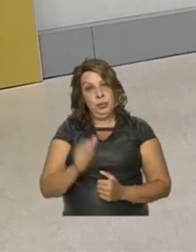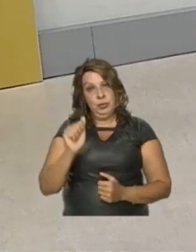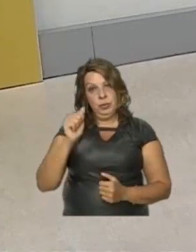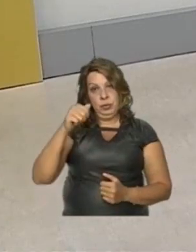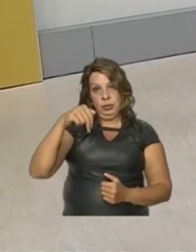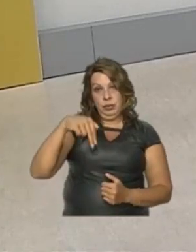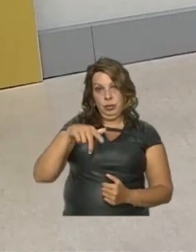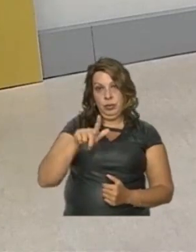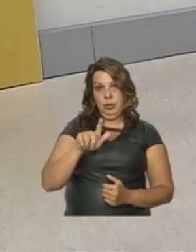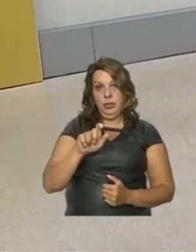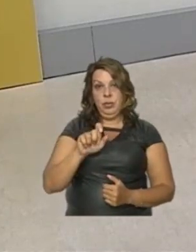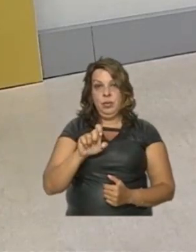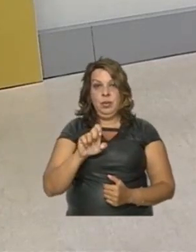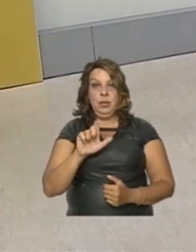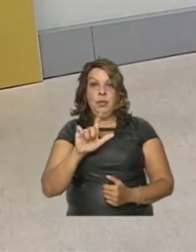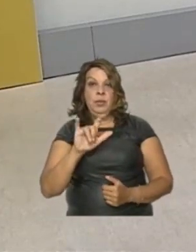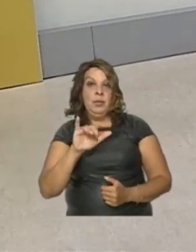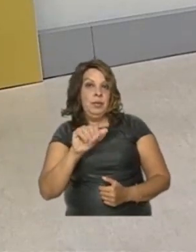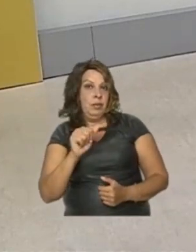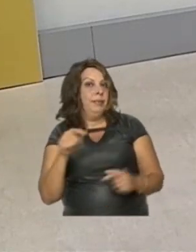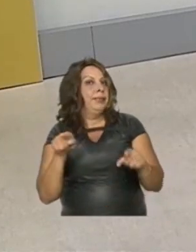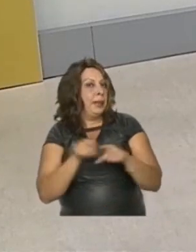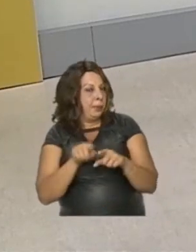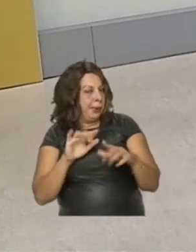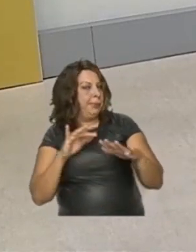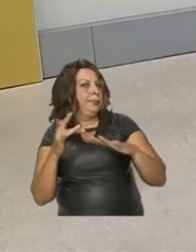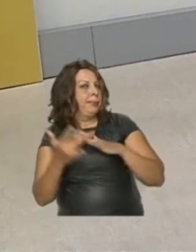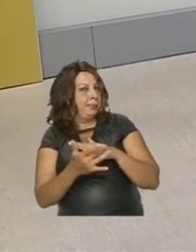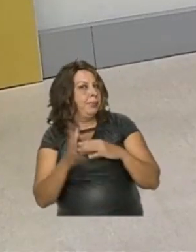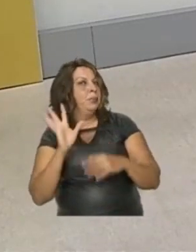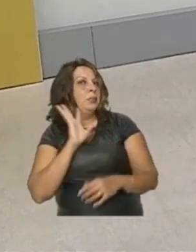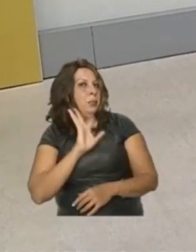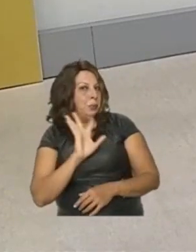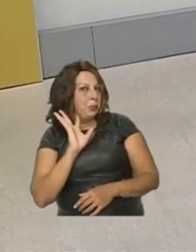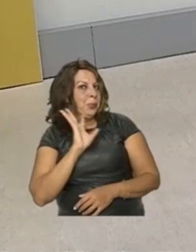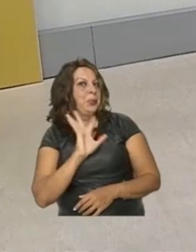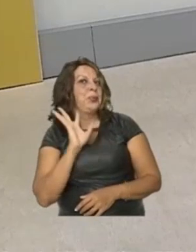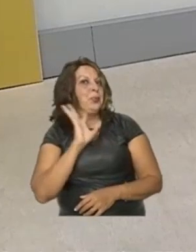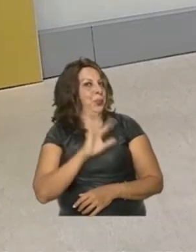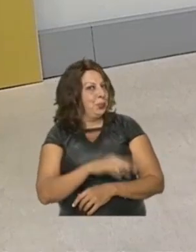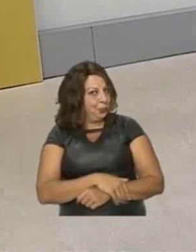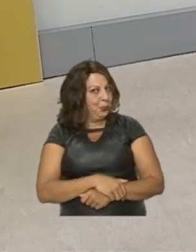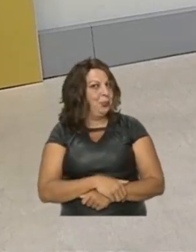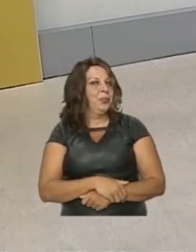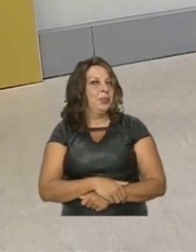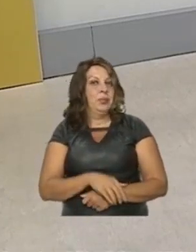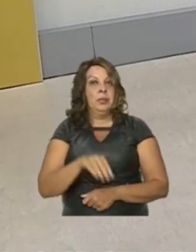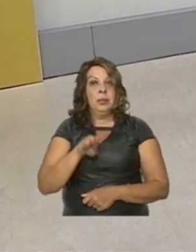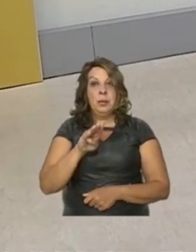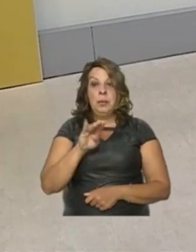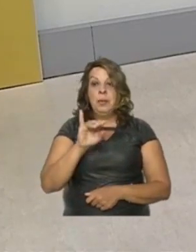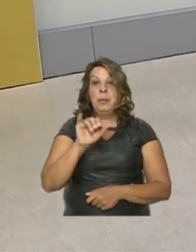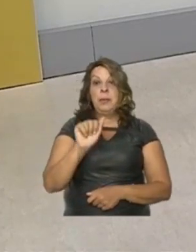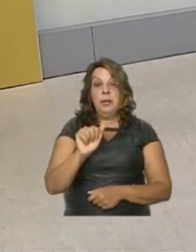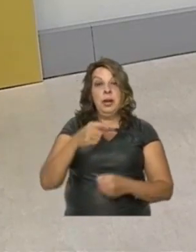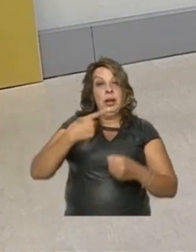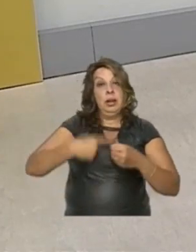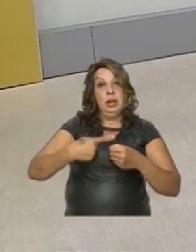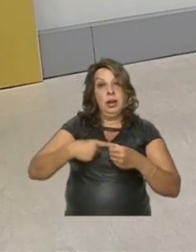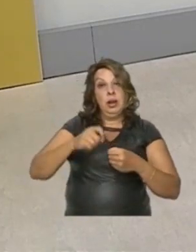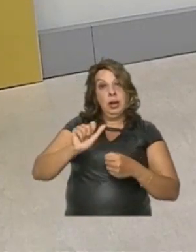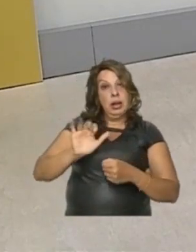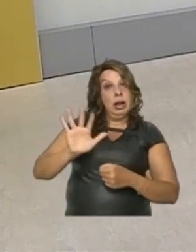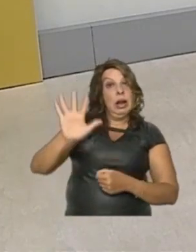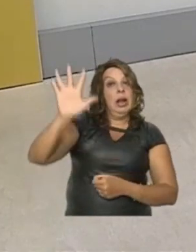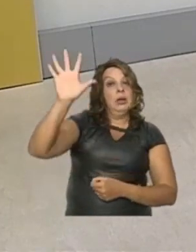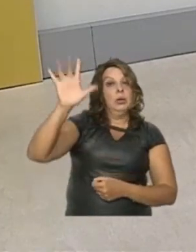Angélica também tá aqui. Pois é, bacana, viu? Bia Santos também, Lagarto.